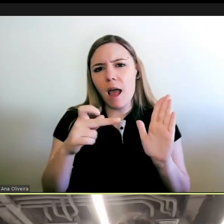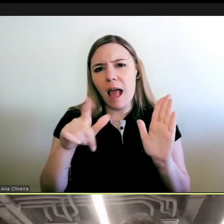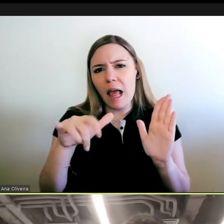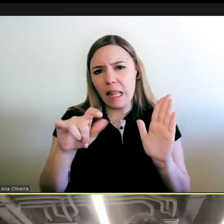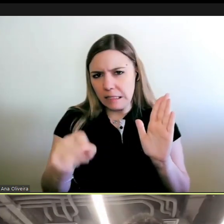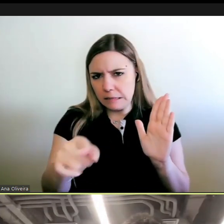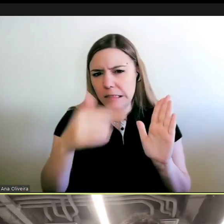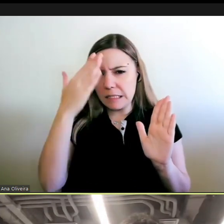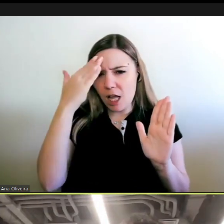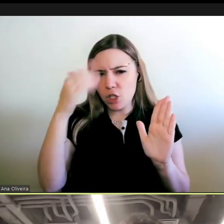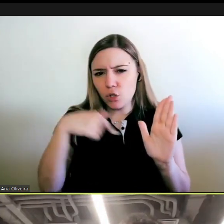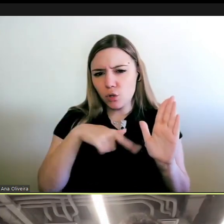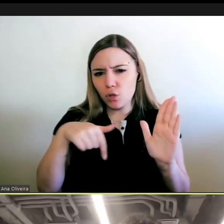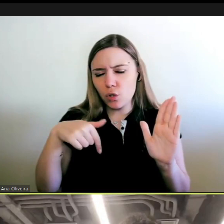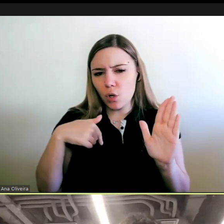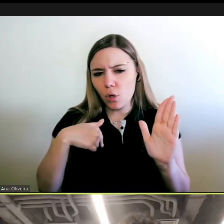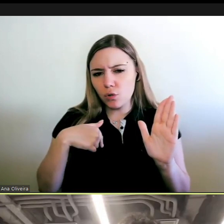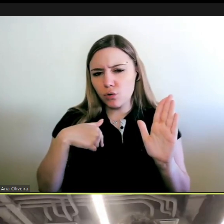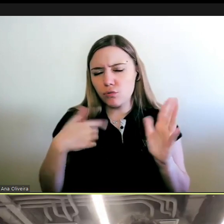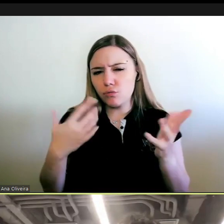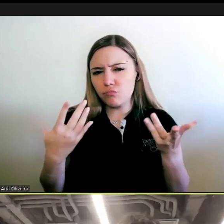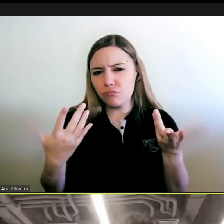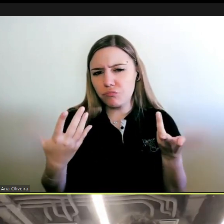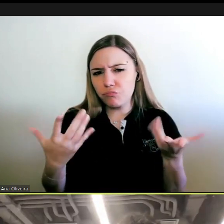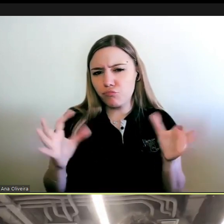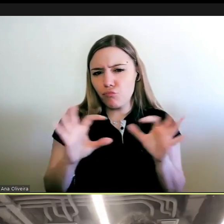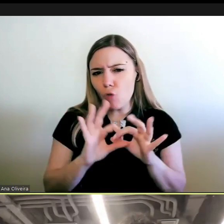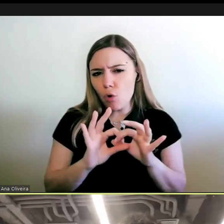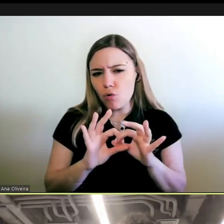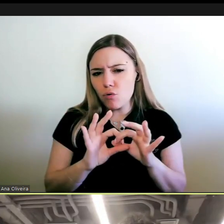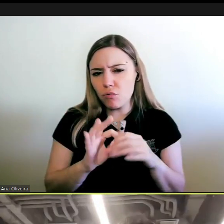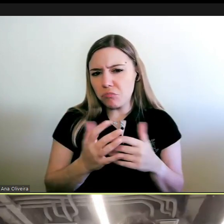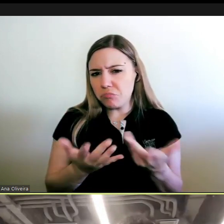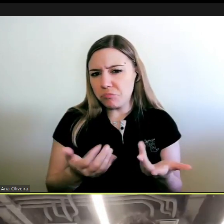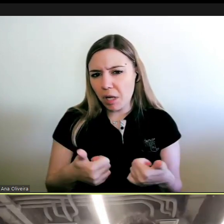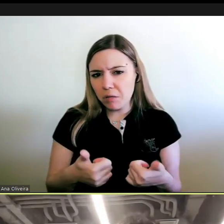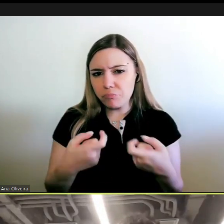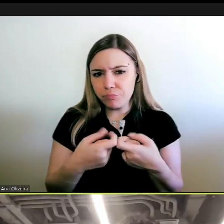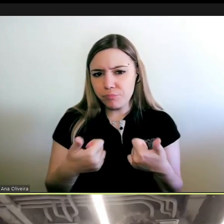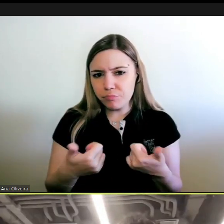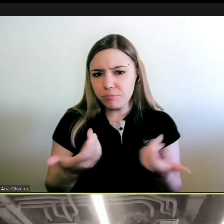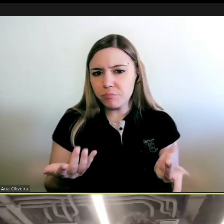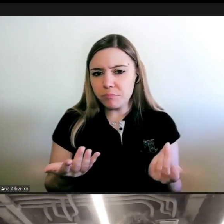suficientemente ancorados? Talvez a expressão certa seja mais esta.